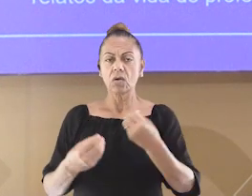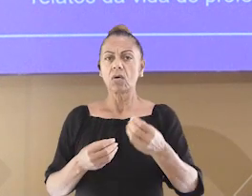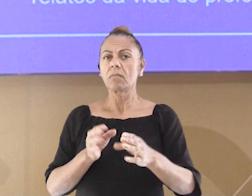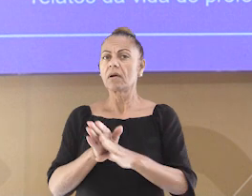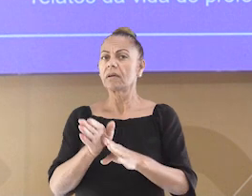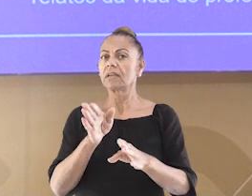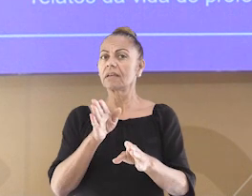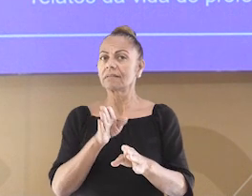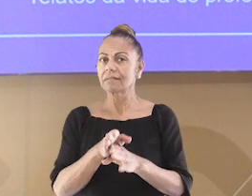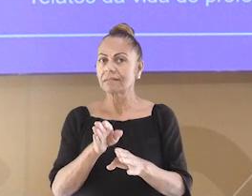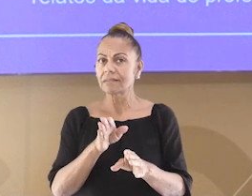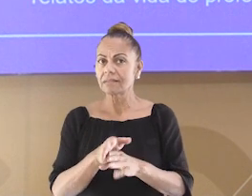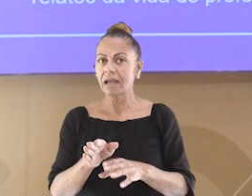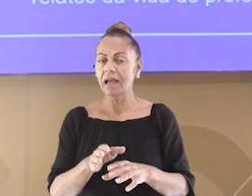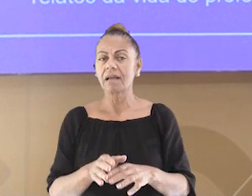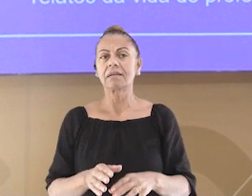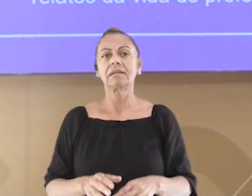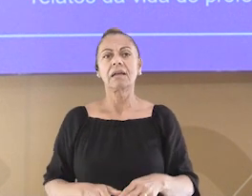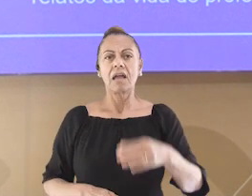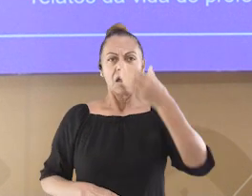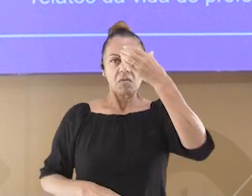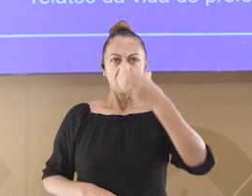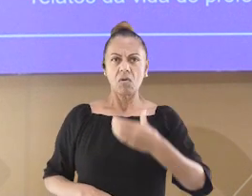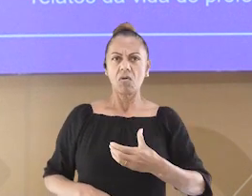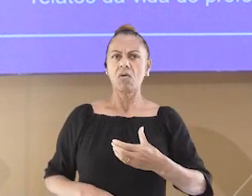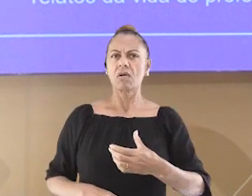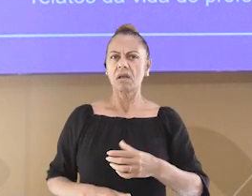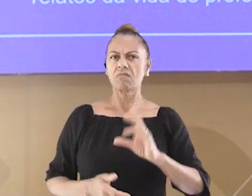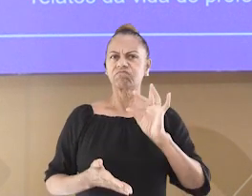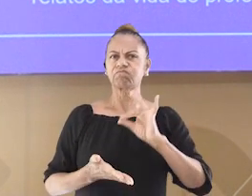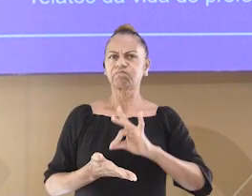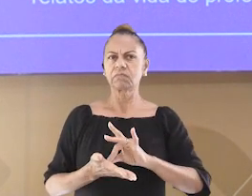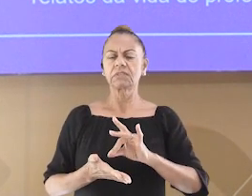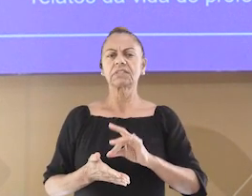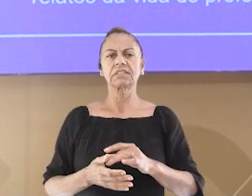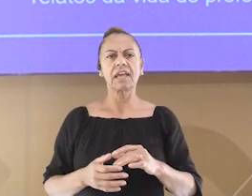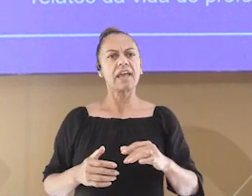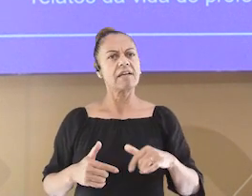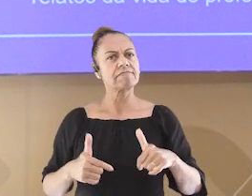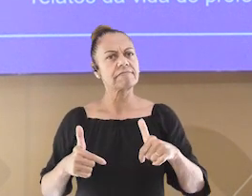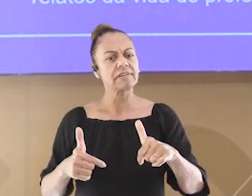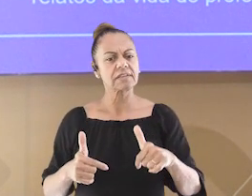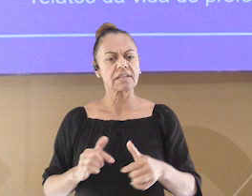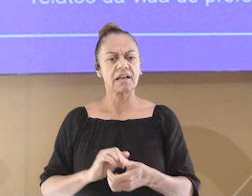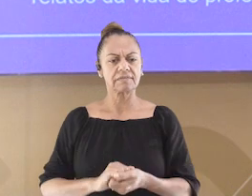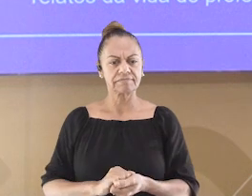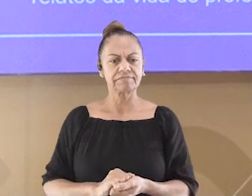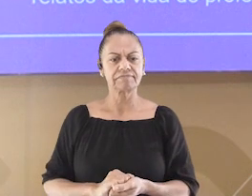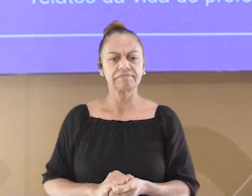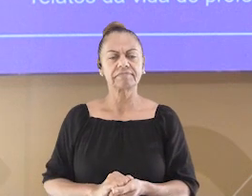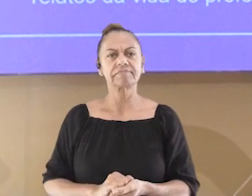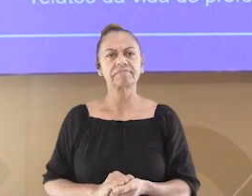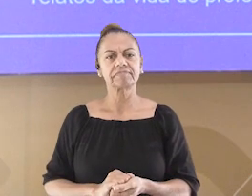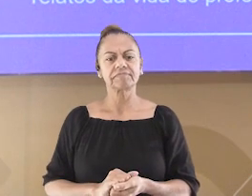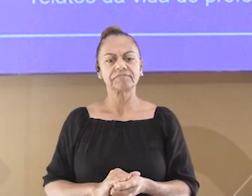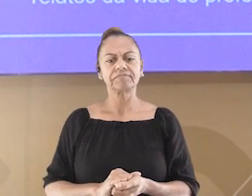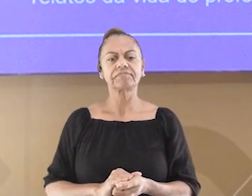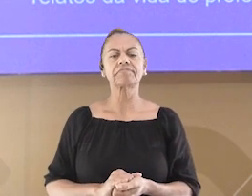viver em um sistema chamado Sharia para orientar a tomada de decisões morais e legais,